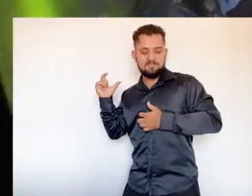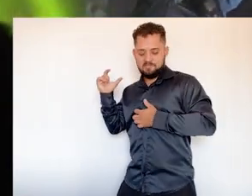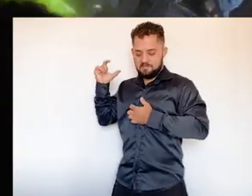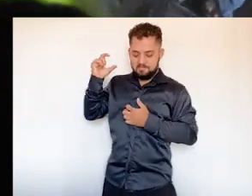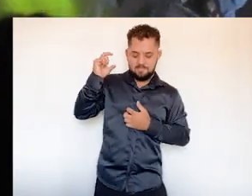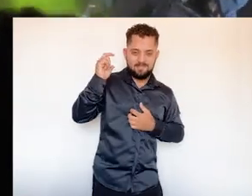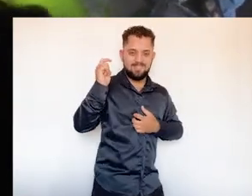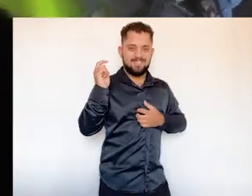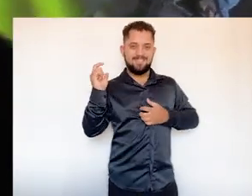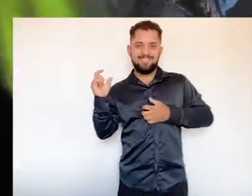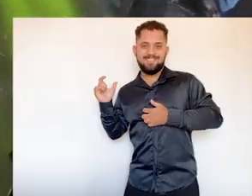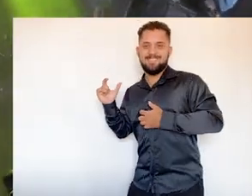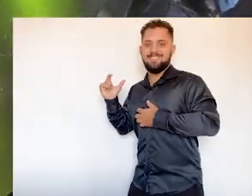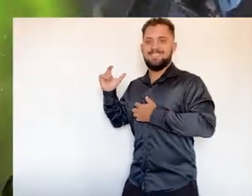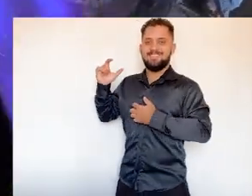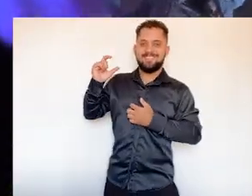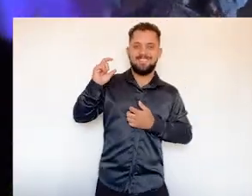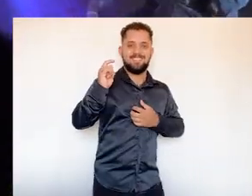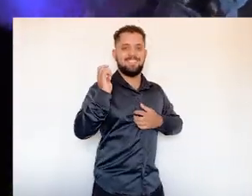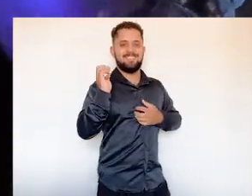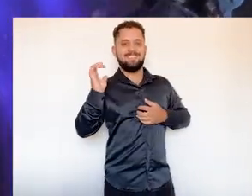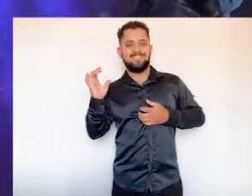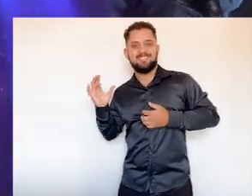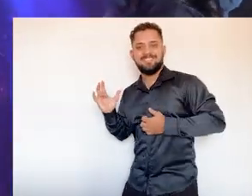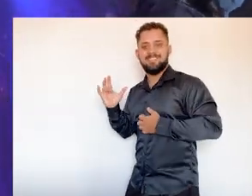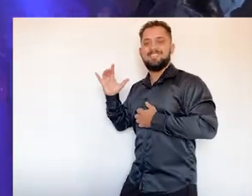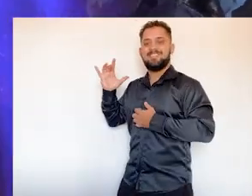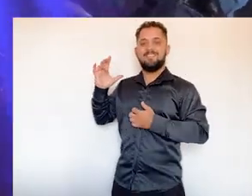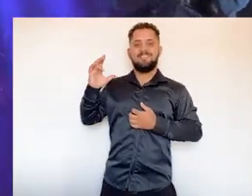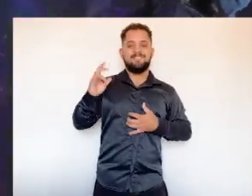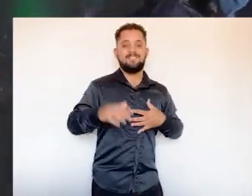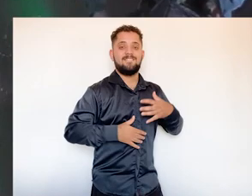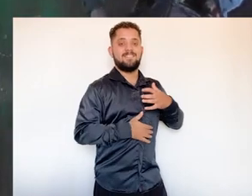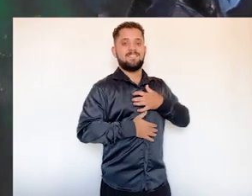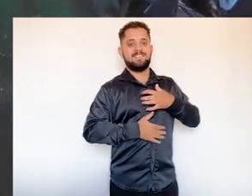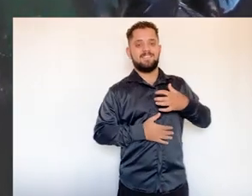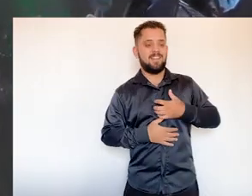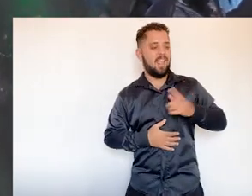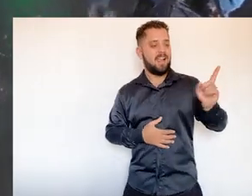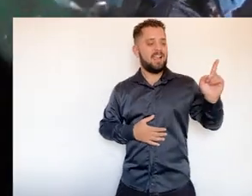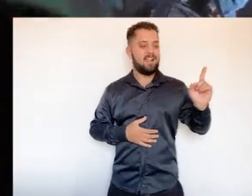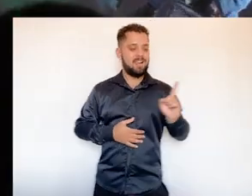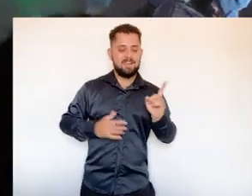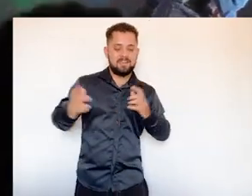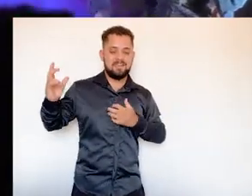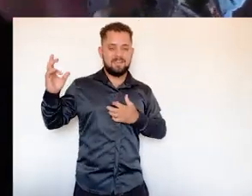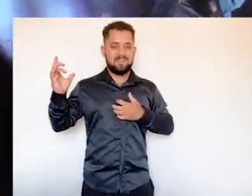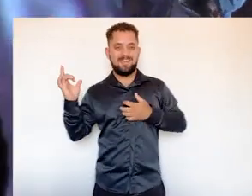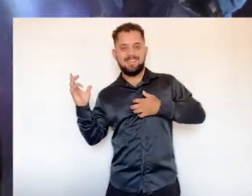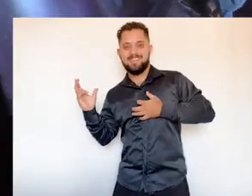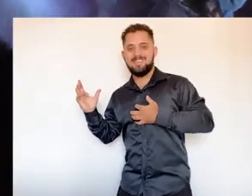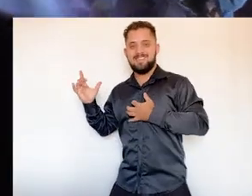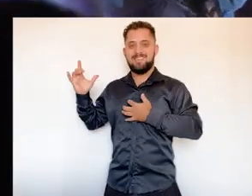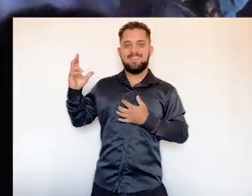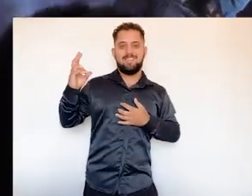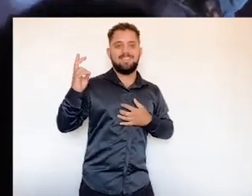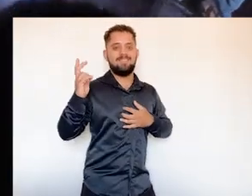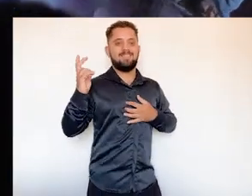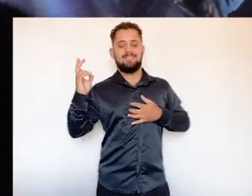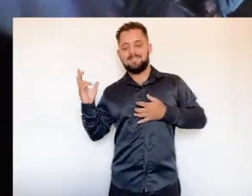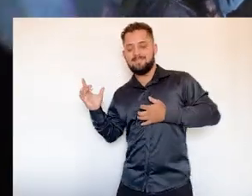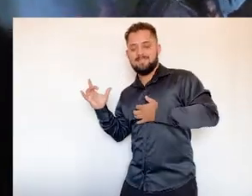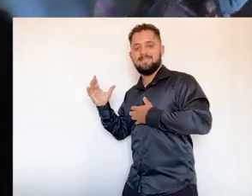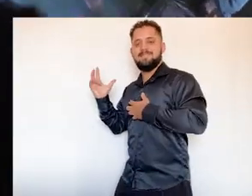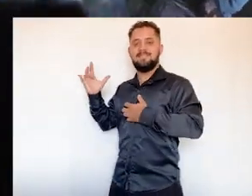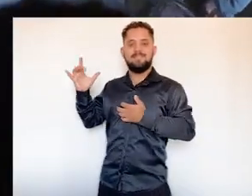é shot lá. É shot lá, é shot lá, é shot lá. Vai com paz!